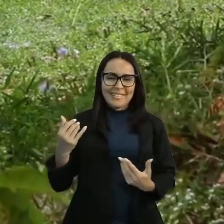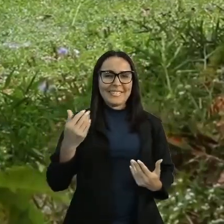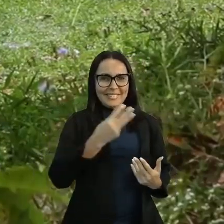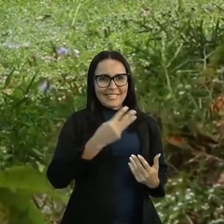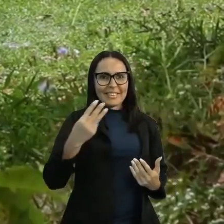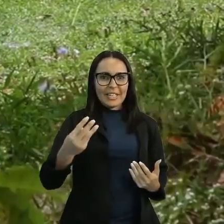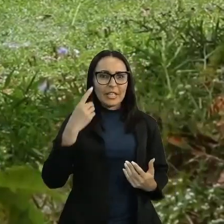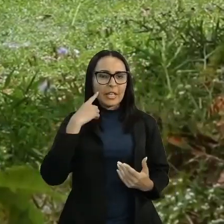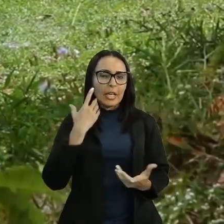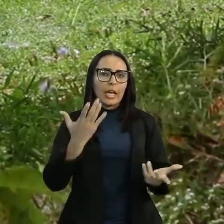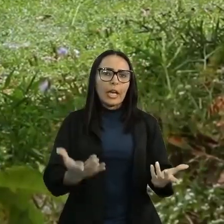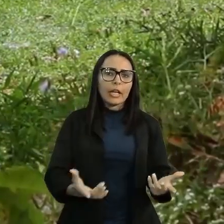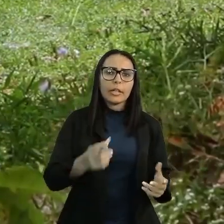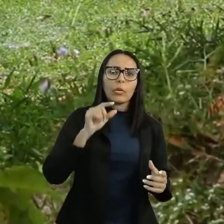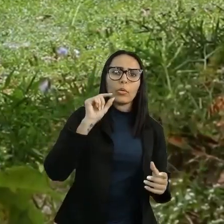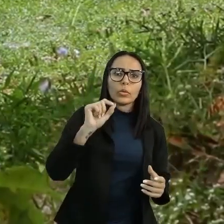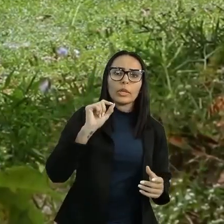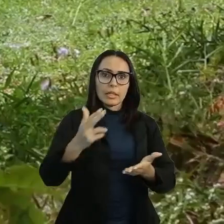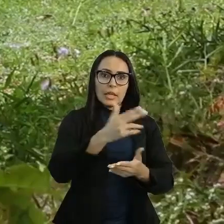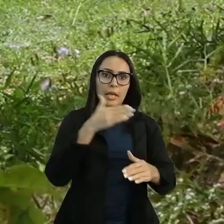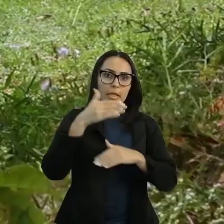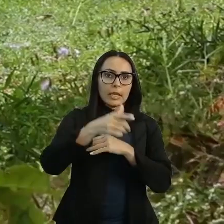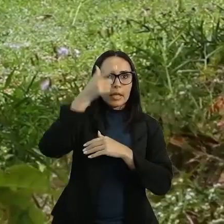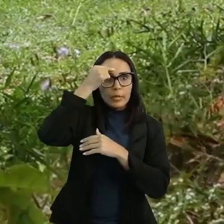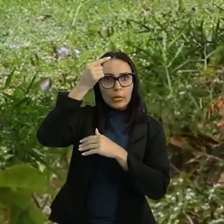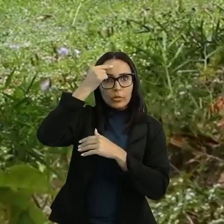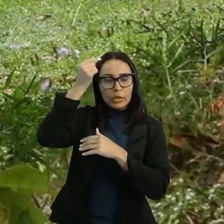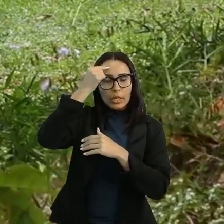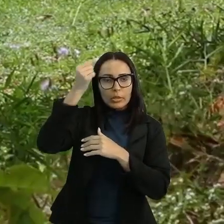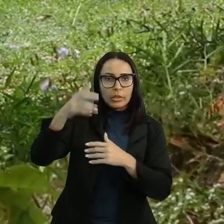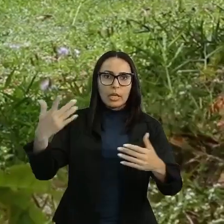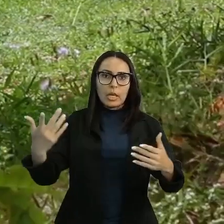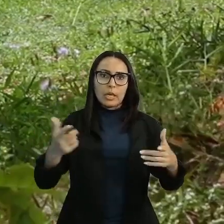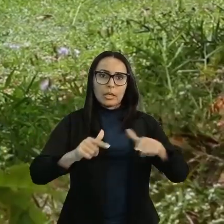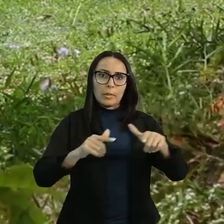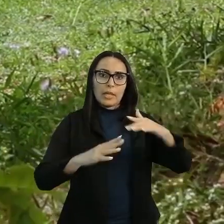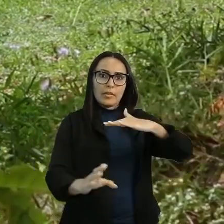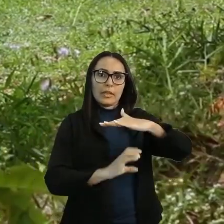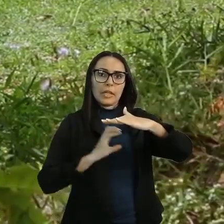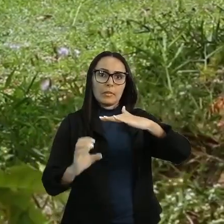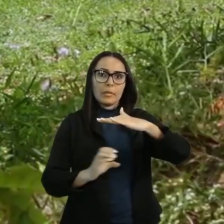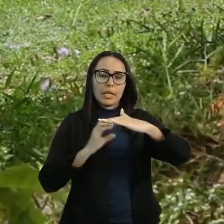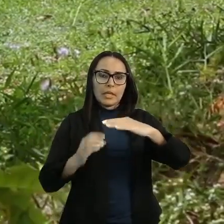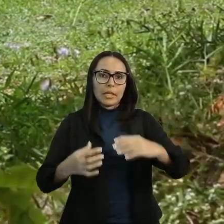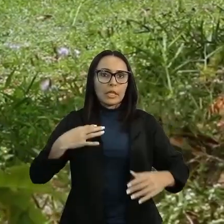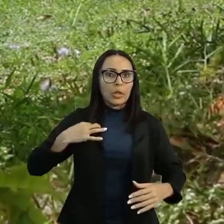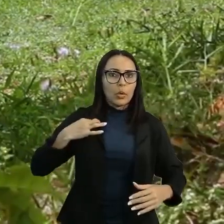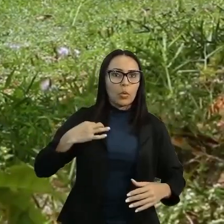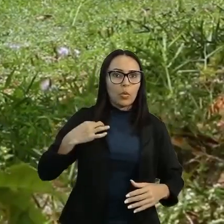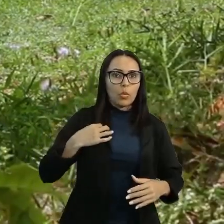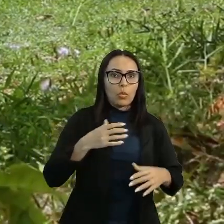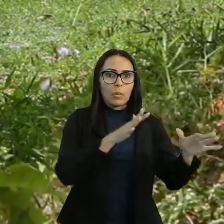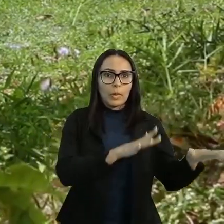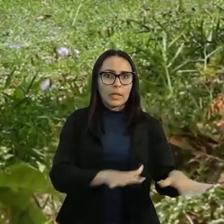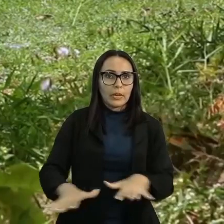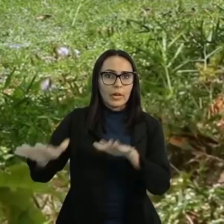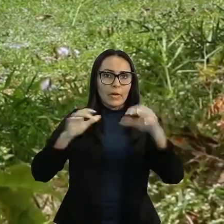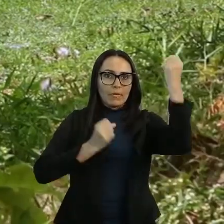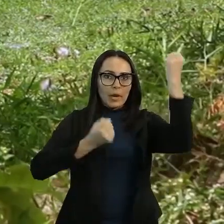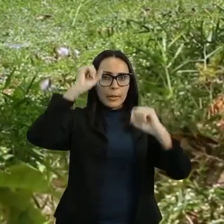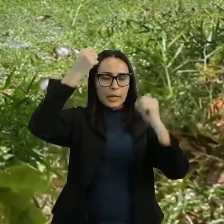sobre quem é o Guru, né? Porque a gente falou ali sobre o Guru, né? O Guru Das, né? E agora eu quero